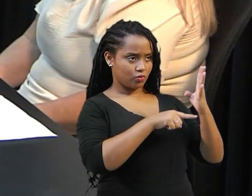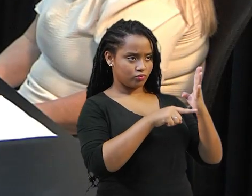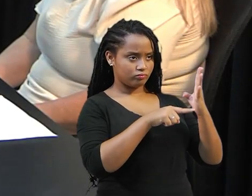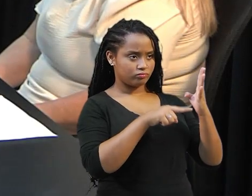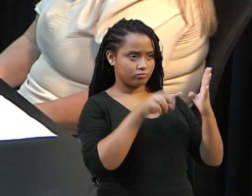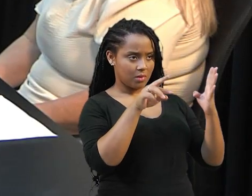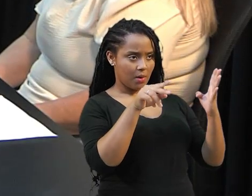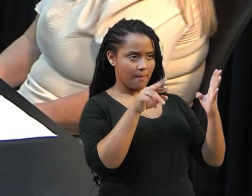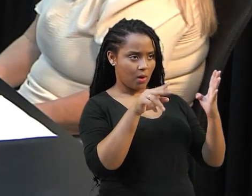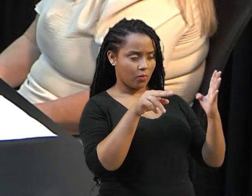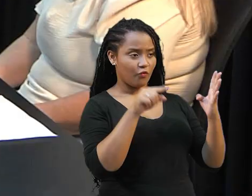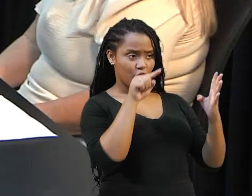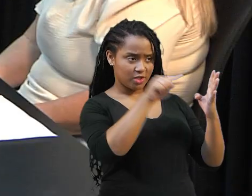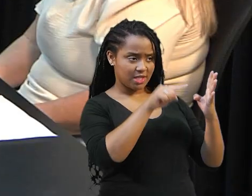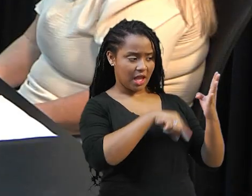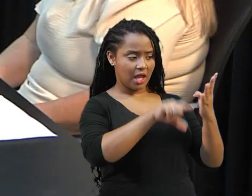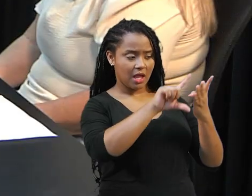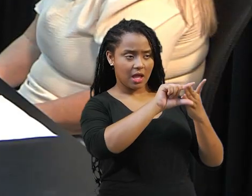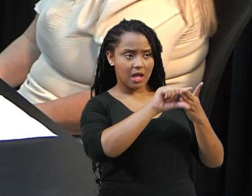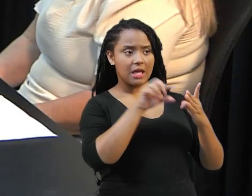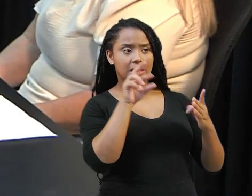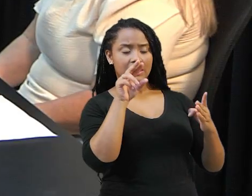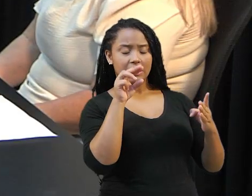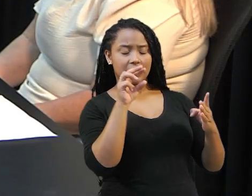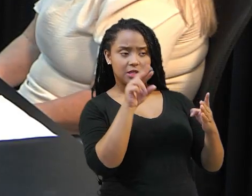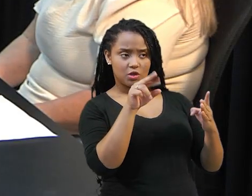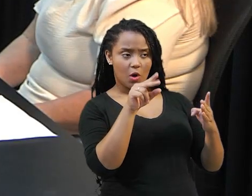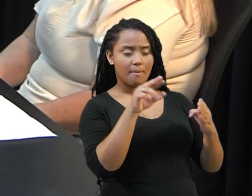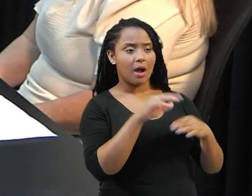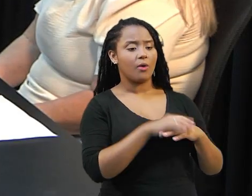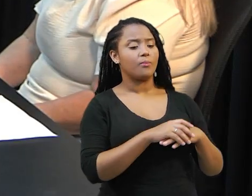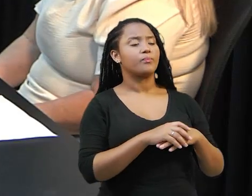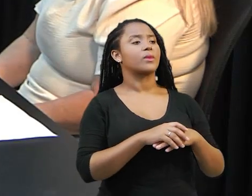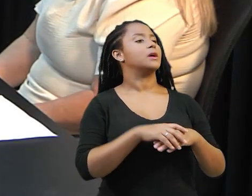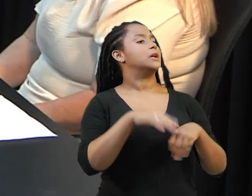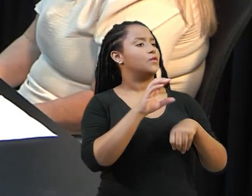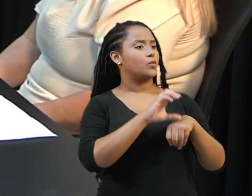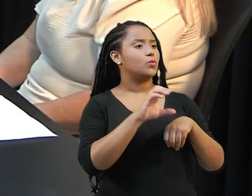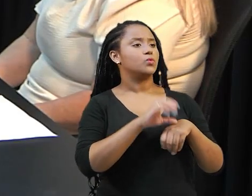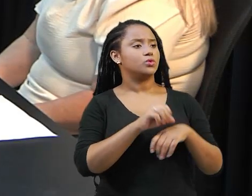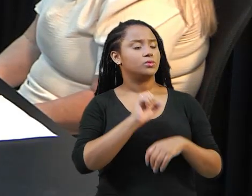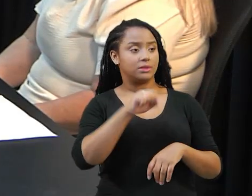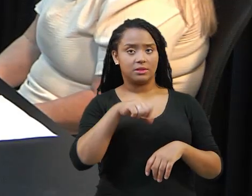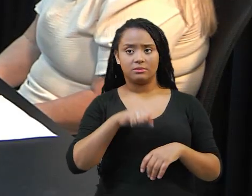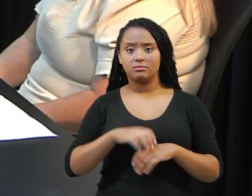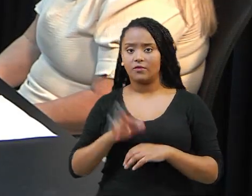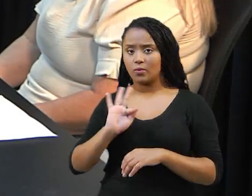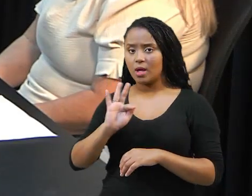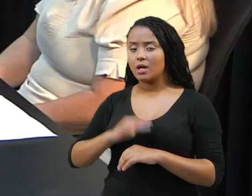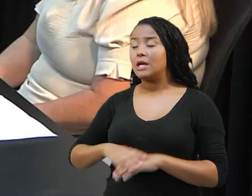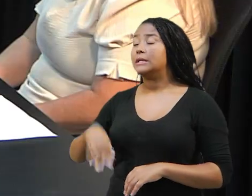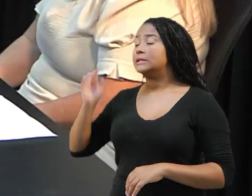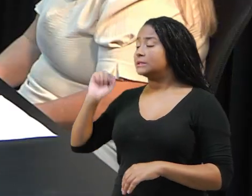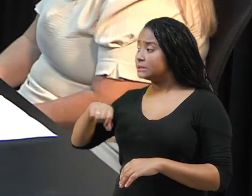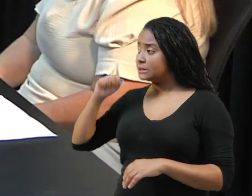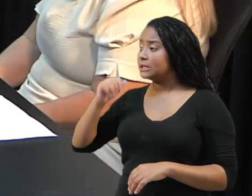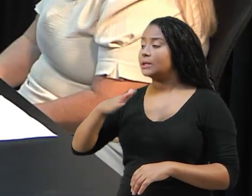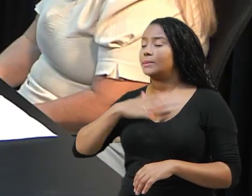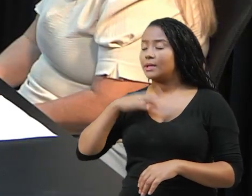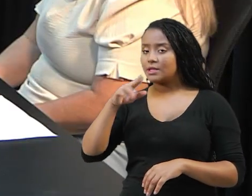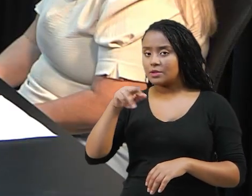todos fizeram cursos, né? Minhas irmãs fizeram pedagogia. A Fabiana, que mora em São Paulo, fez vários